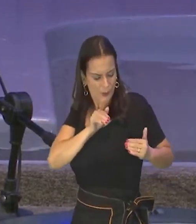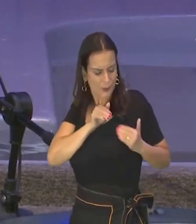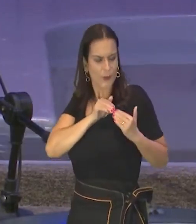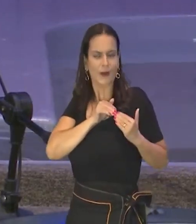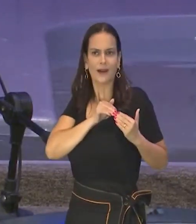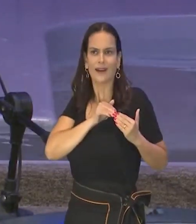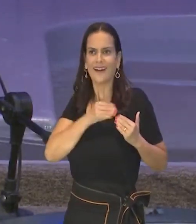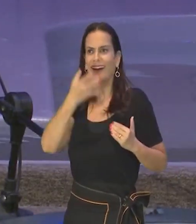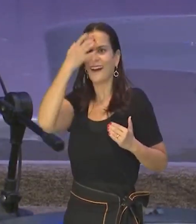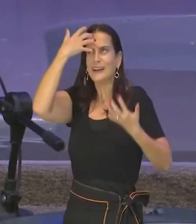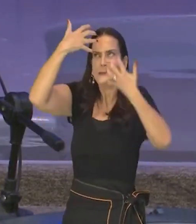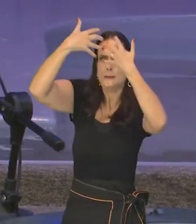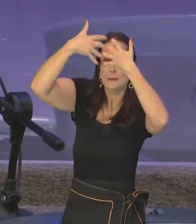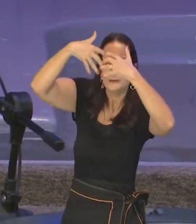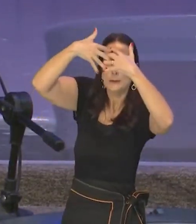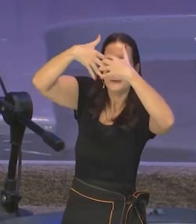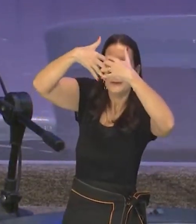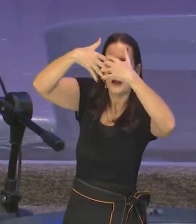compreendida na mente.